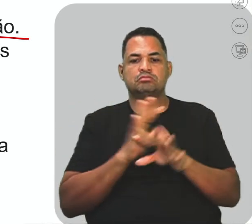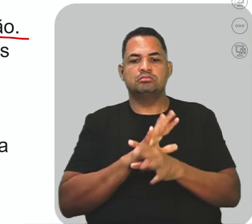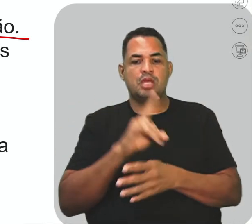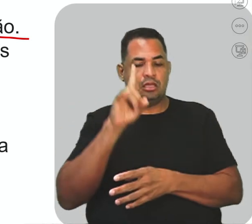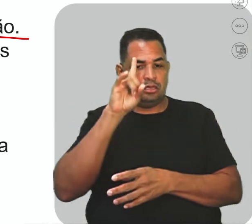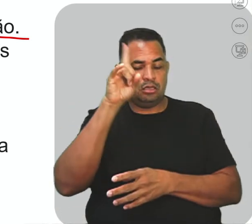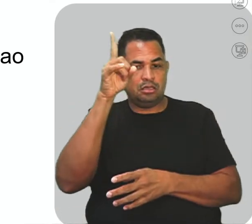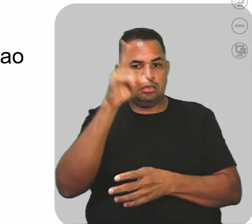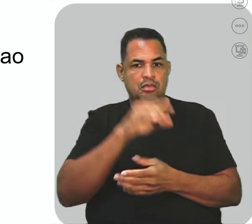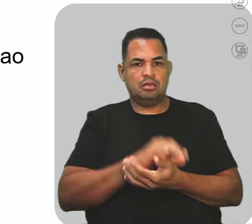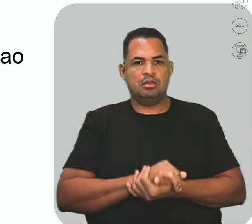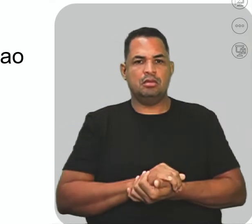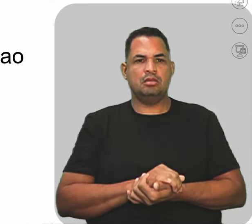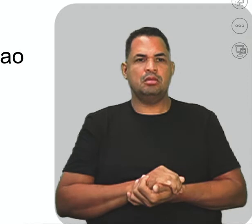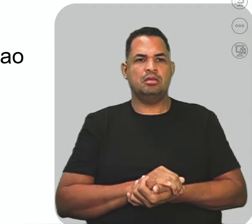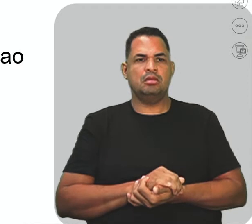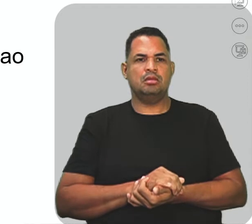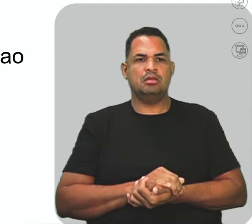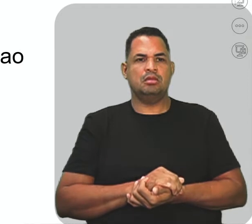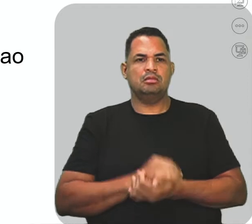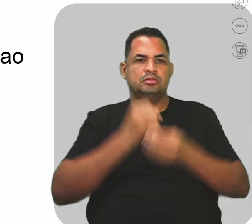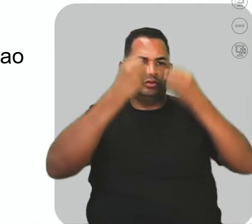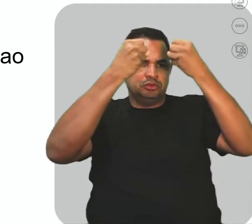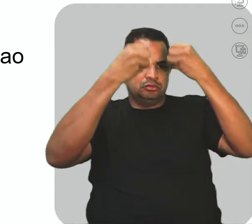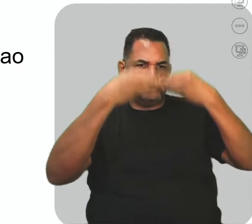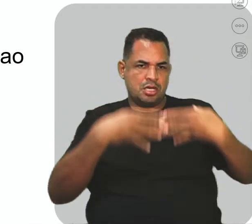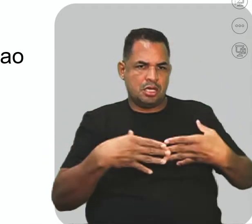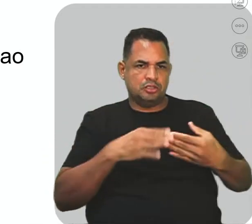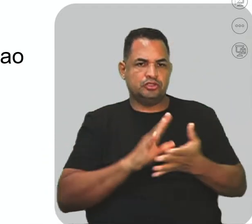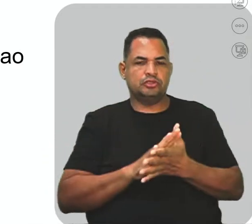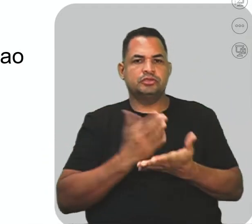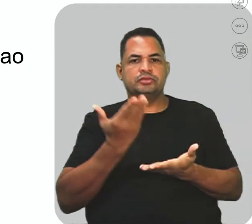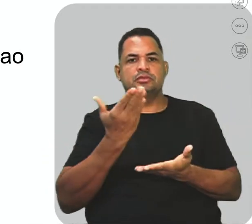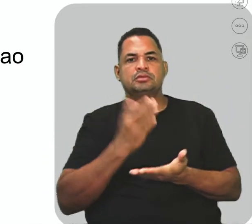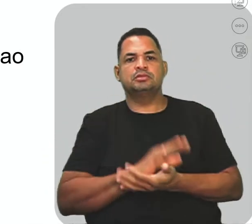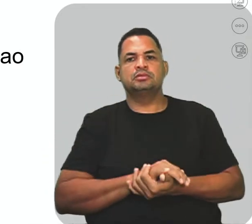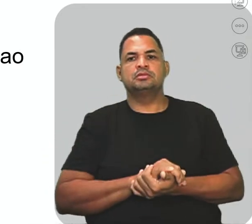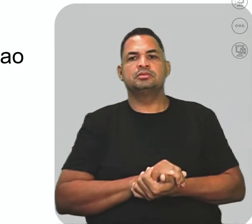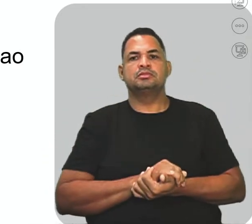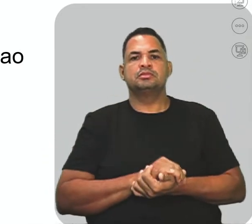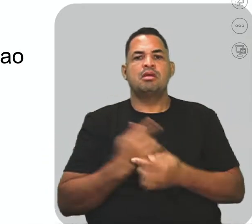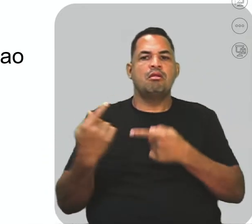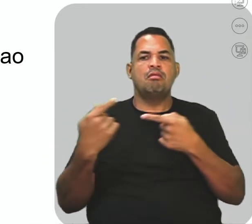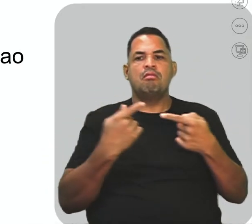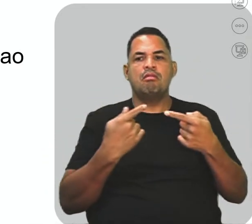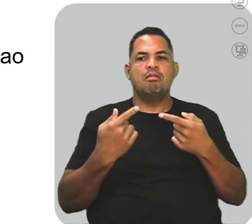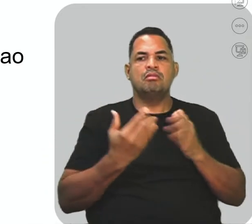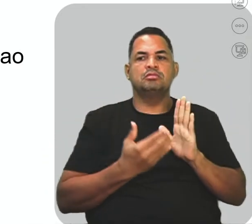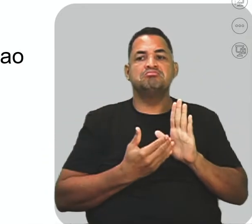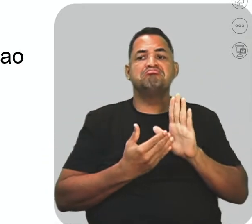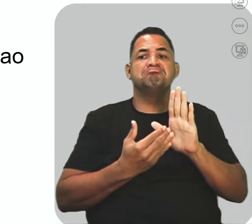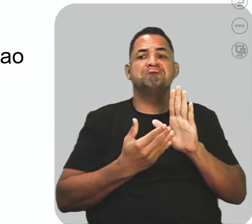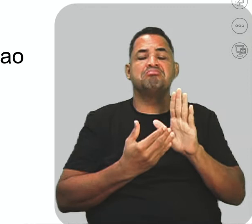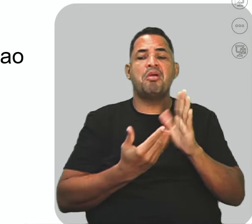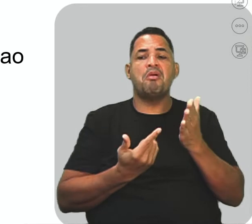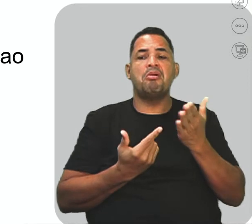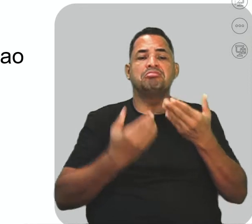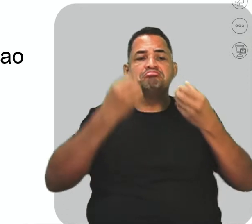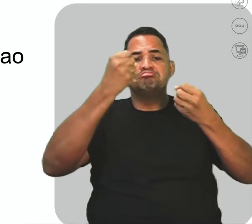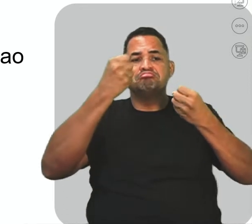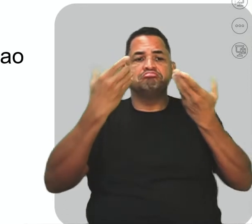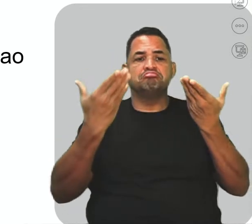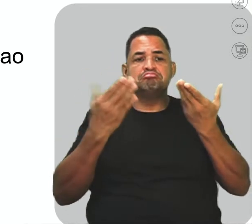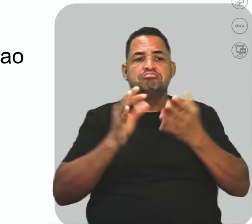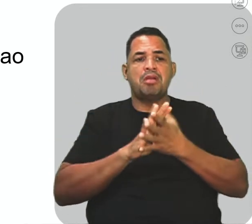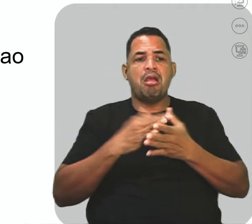ideia. Muito bem. Vamos para a explicativa. A explicativa, ela tem uma relação de explicação, uma relação